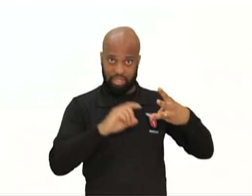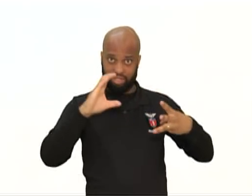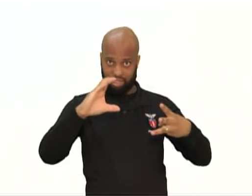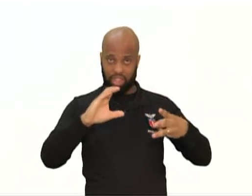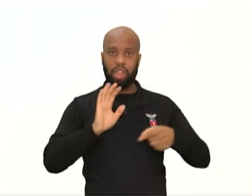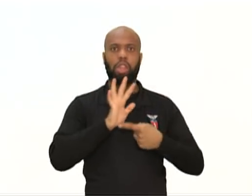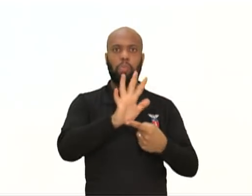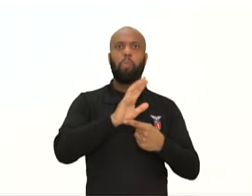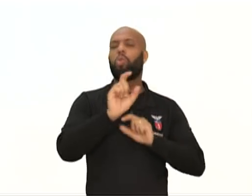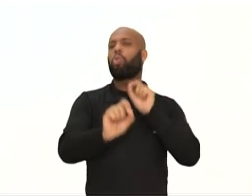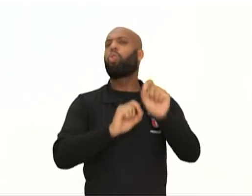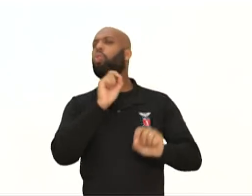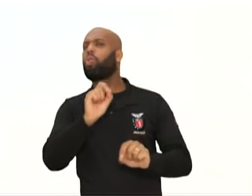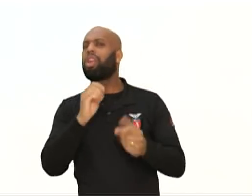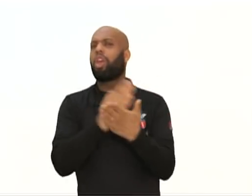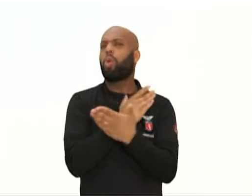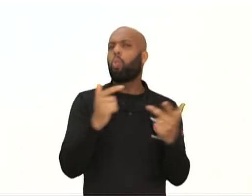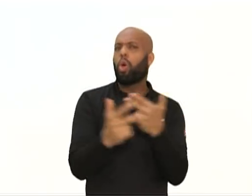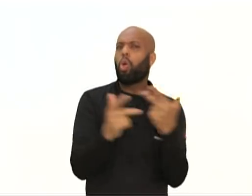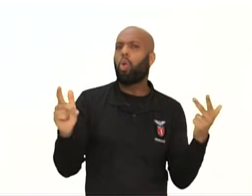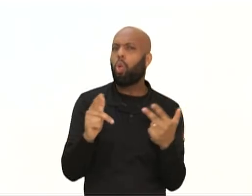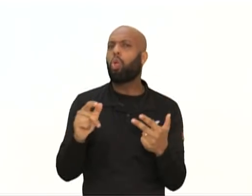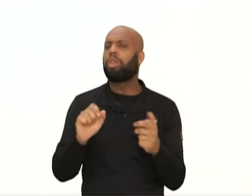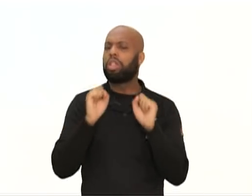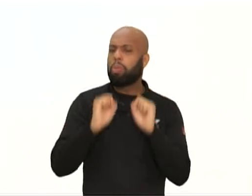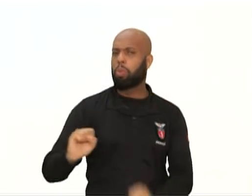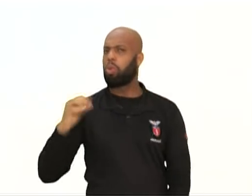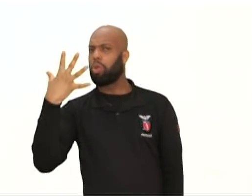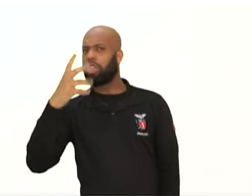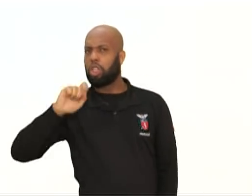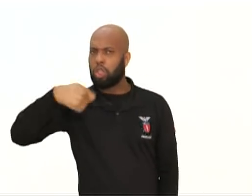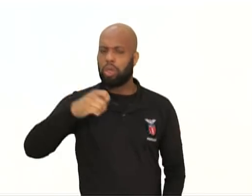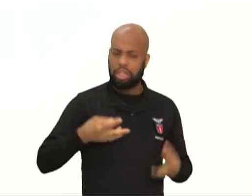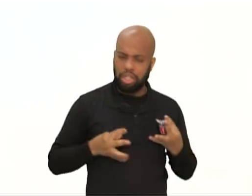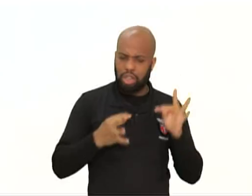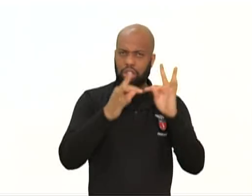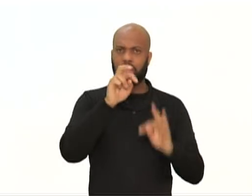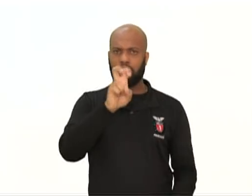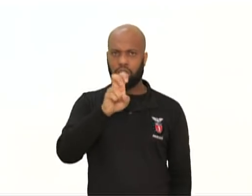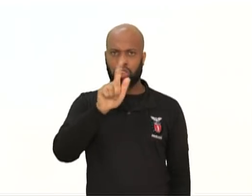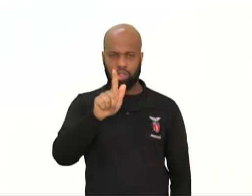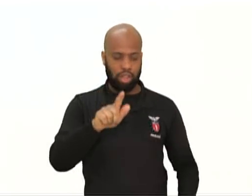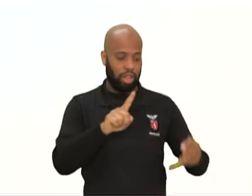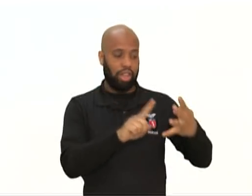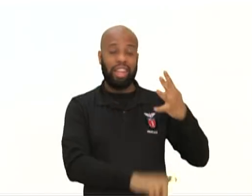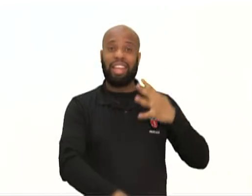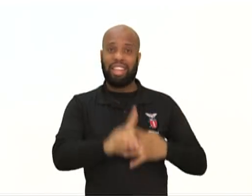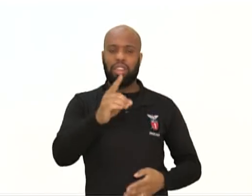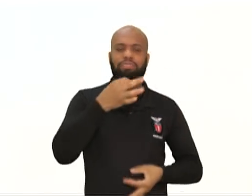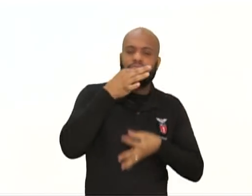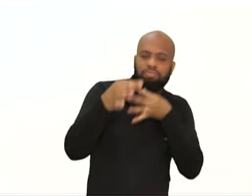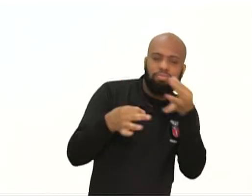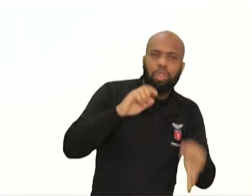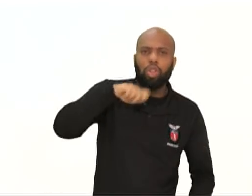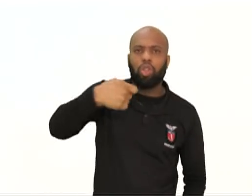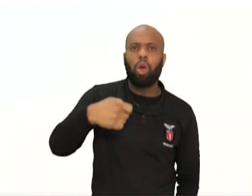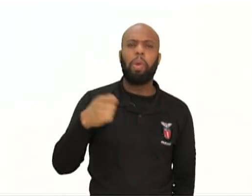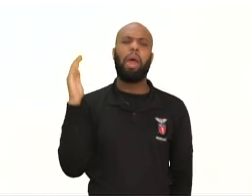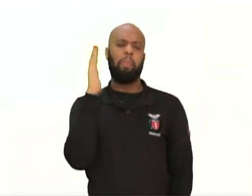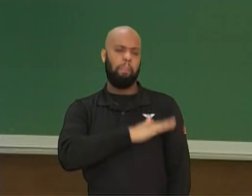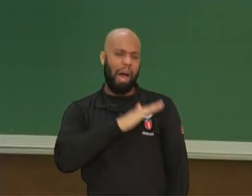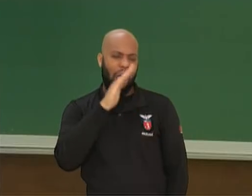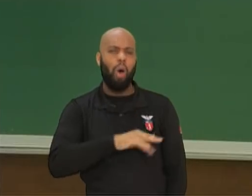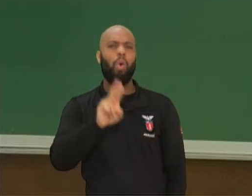uma hipótese sobre a tecnologia 5G? D, argumenta sobre os malefícios